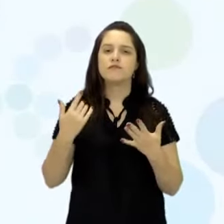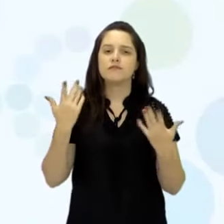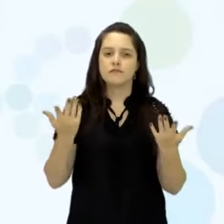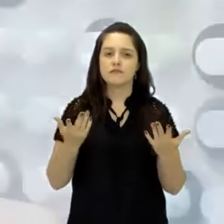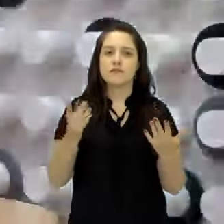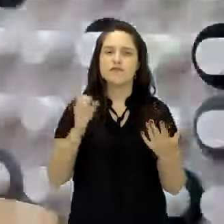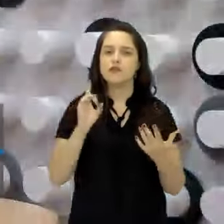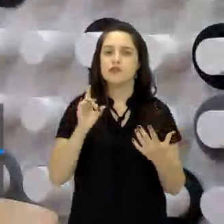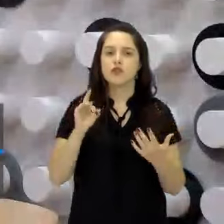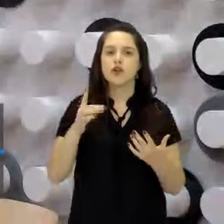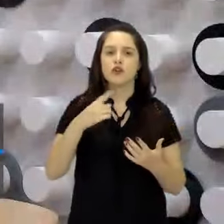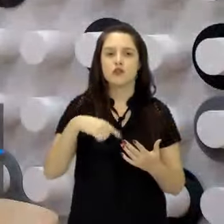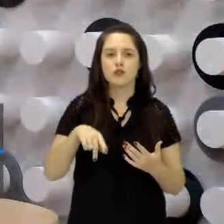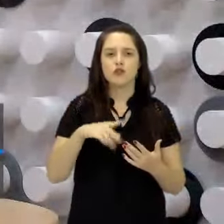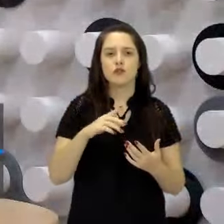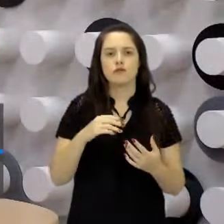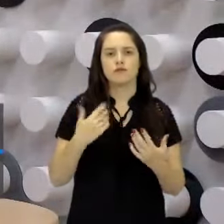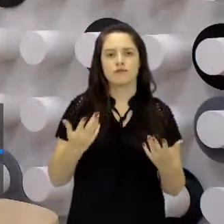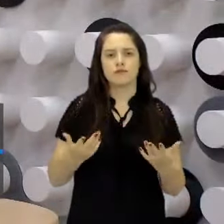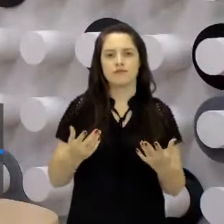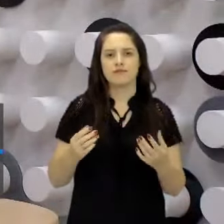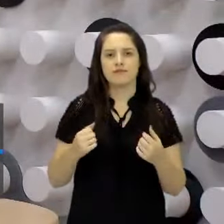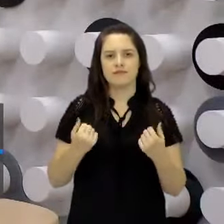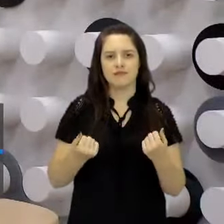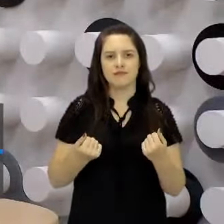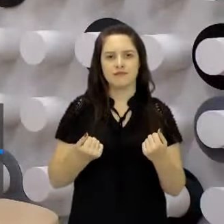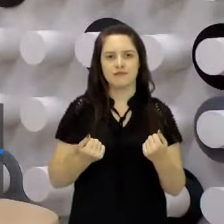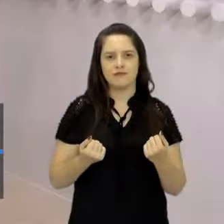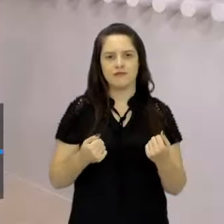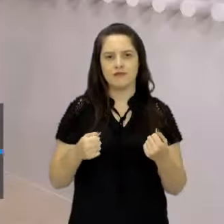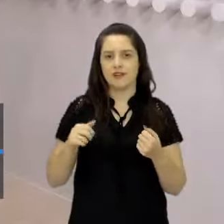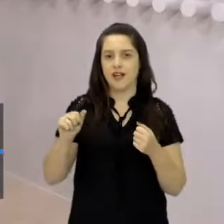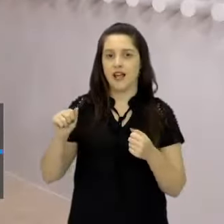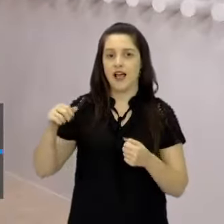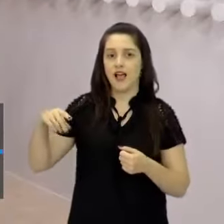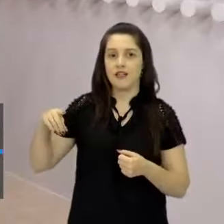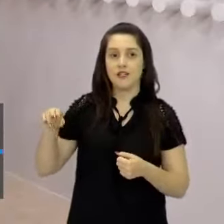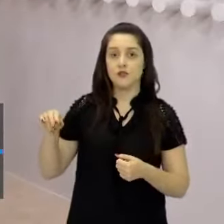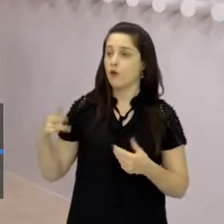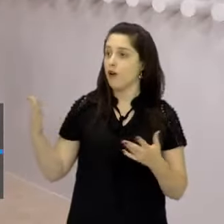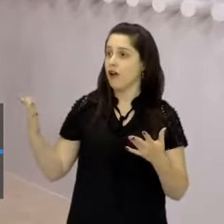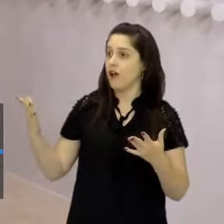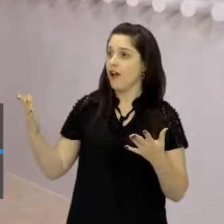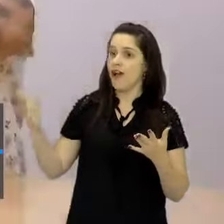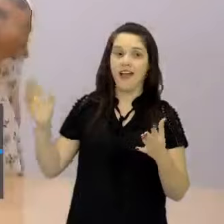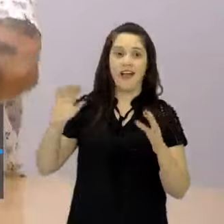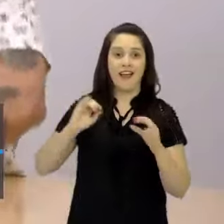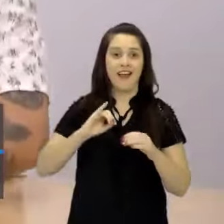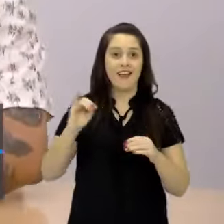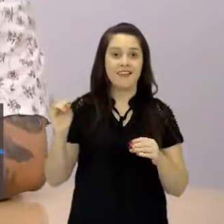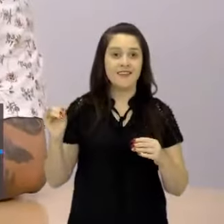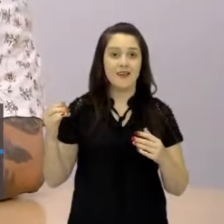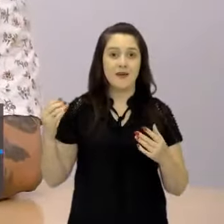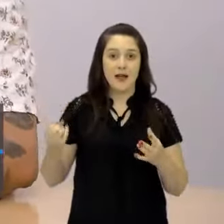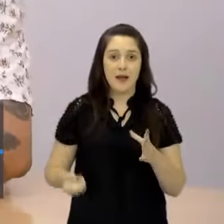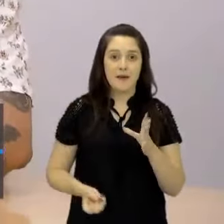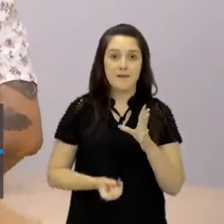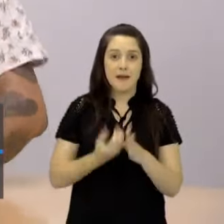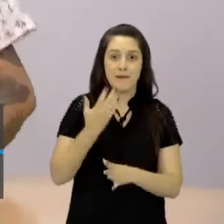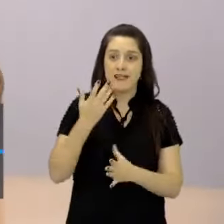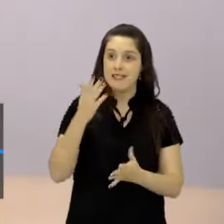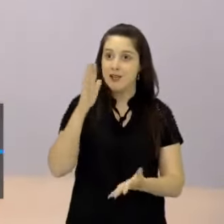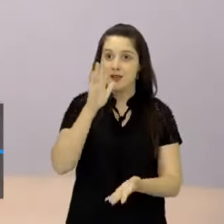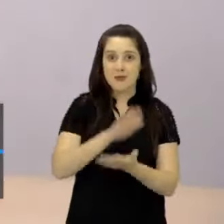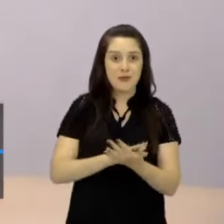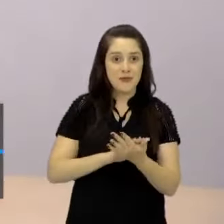ele, nosso querido, maravilhoso Anderson, cadê? O meu superpoder é aparecer do